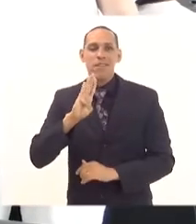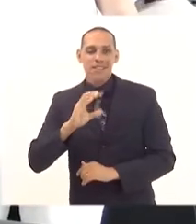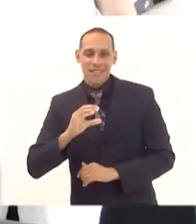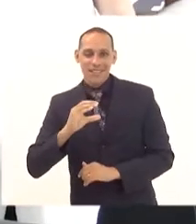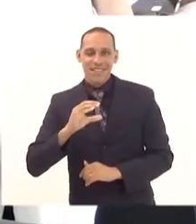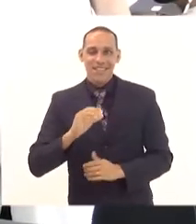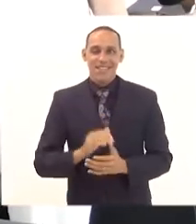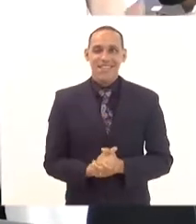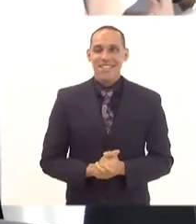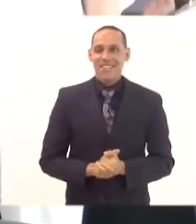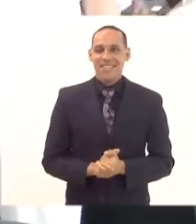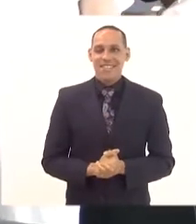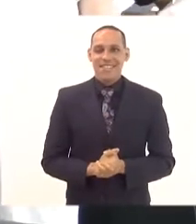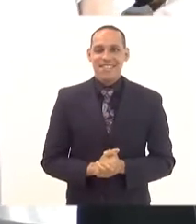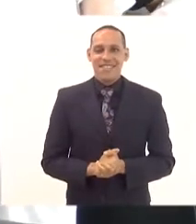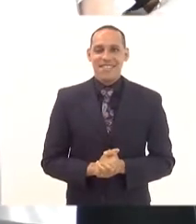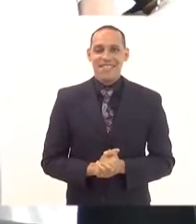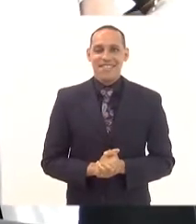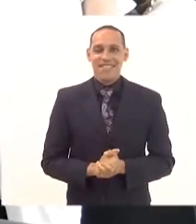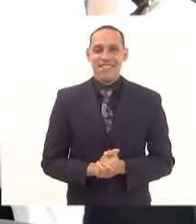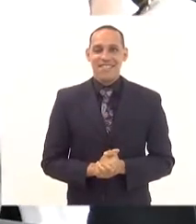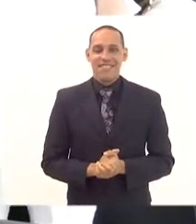Leonel que ele já tem um